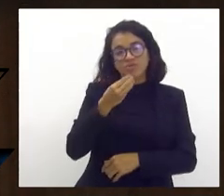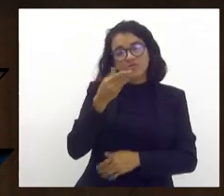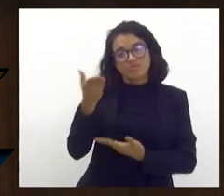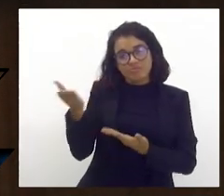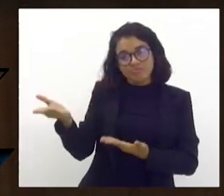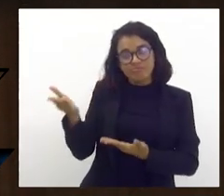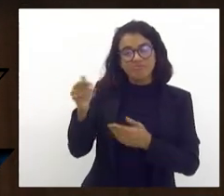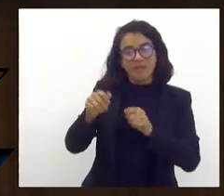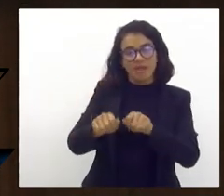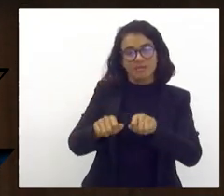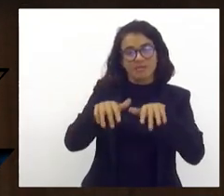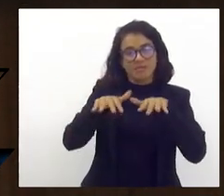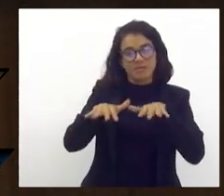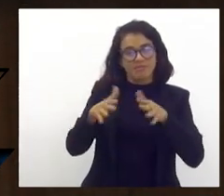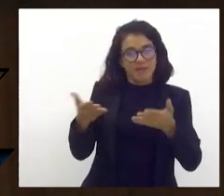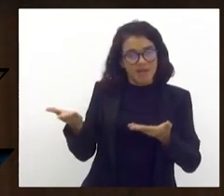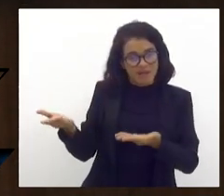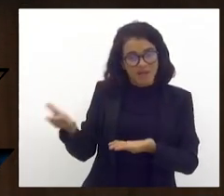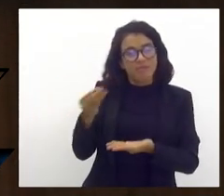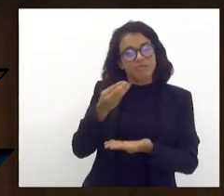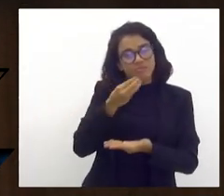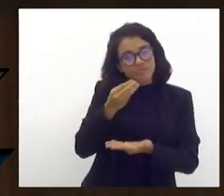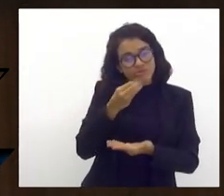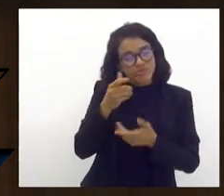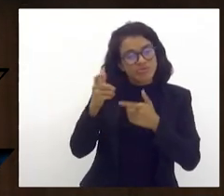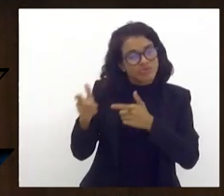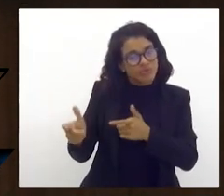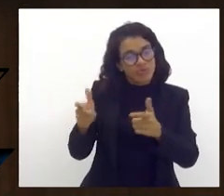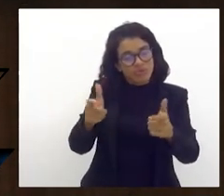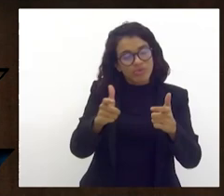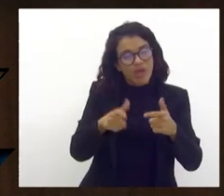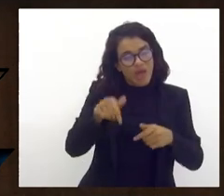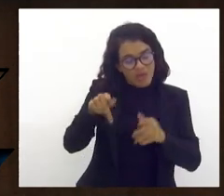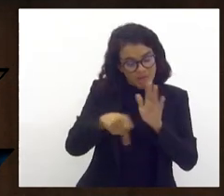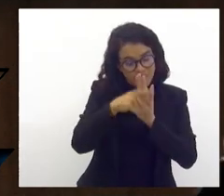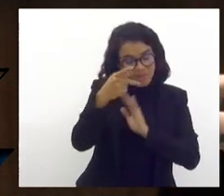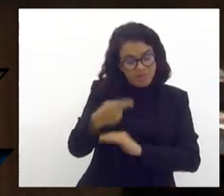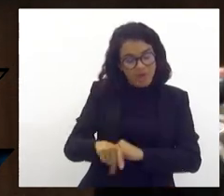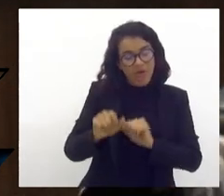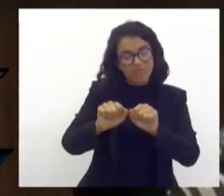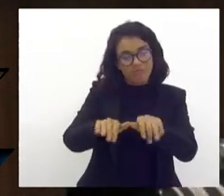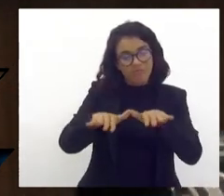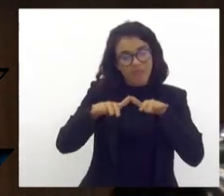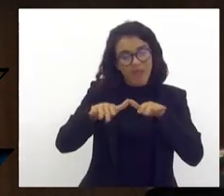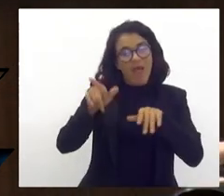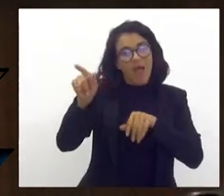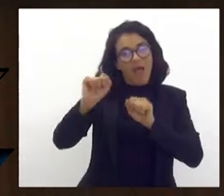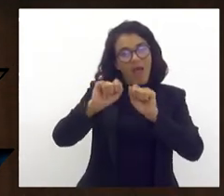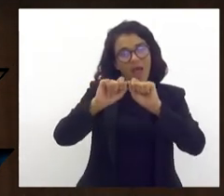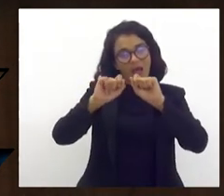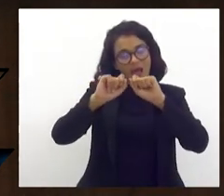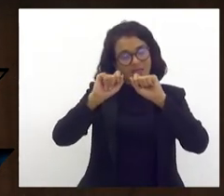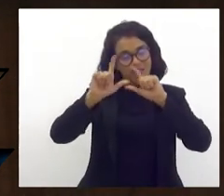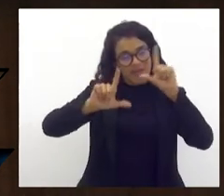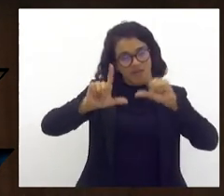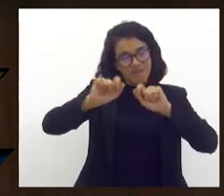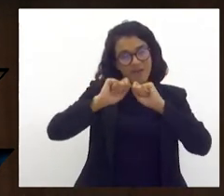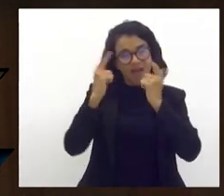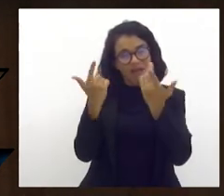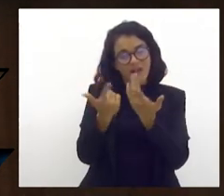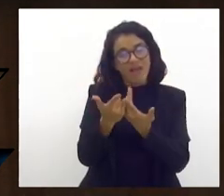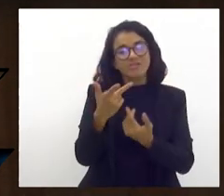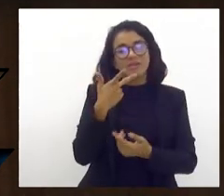aqui na Assembleia, que nós podíamos, com nossos bravos companheiros e companheiras da TV Alerge, fazer uma bela matéria